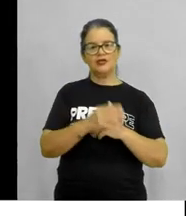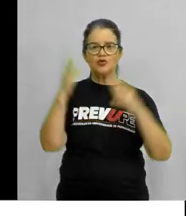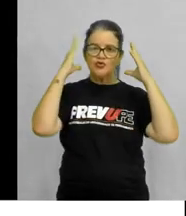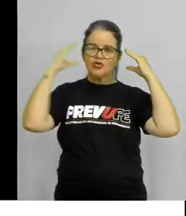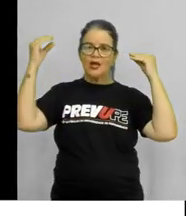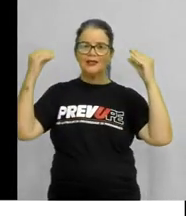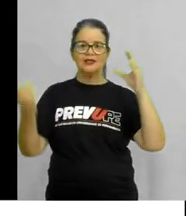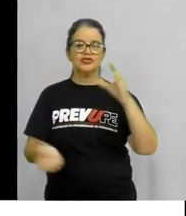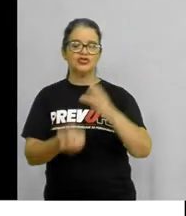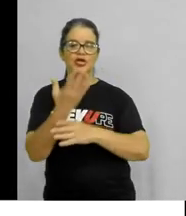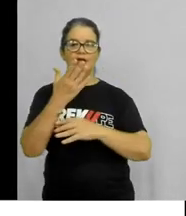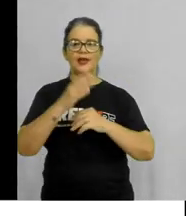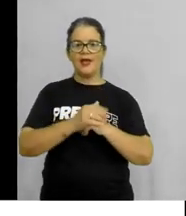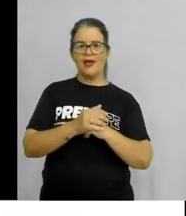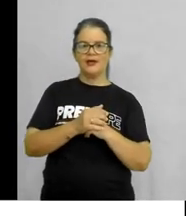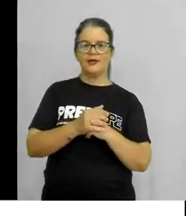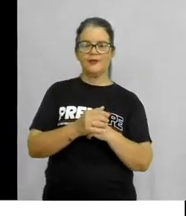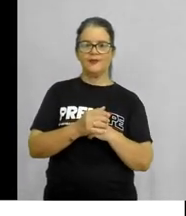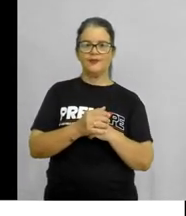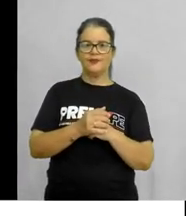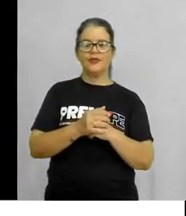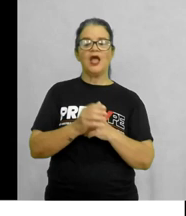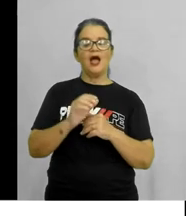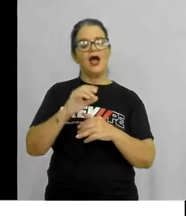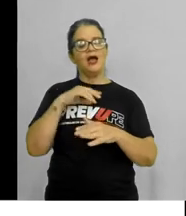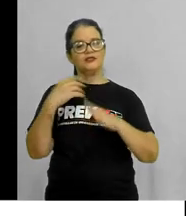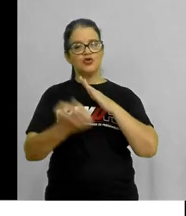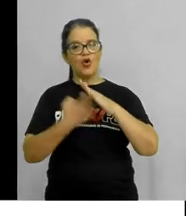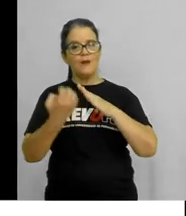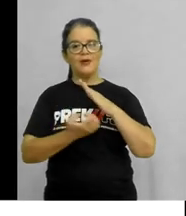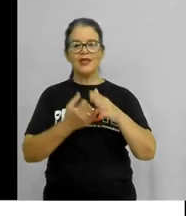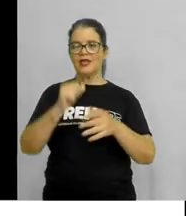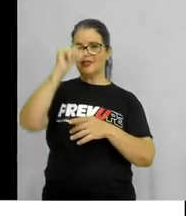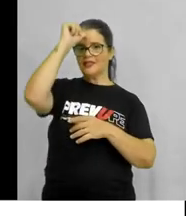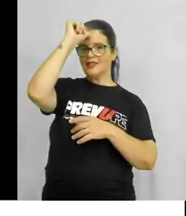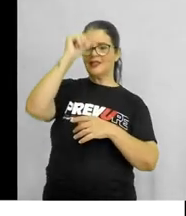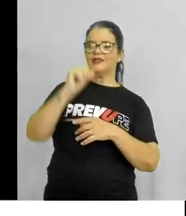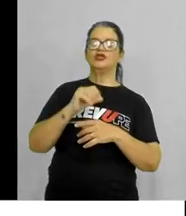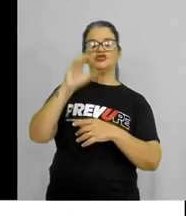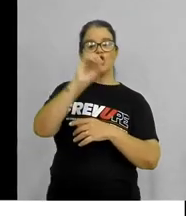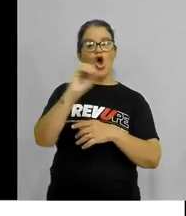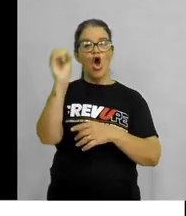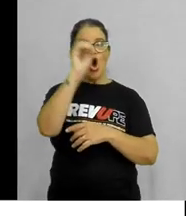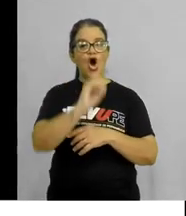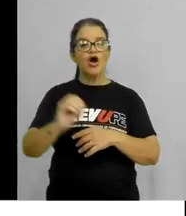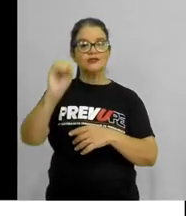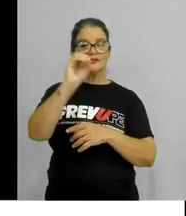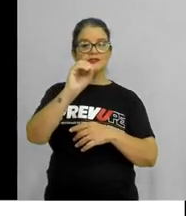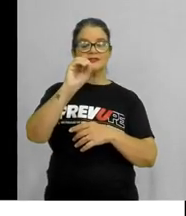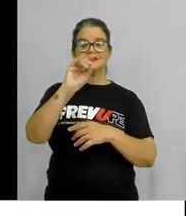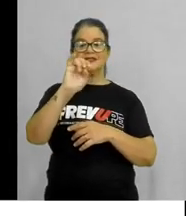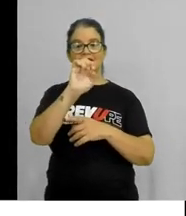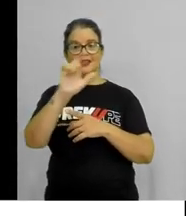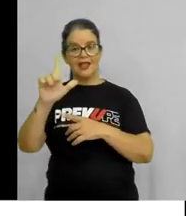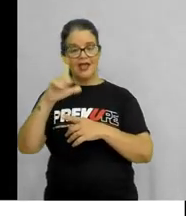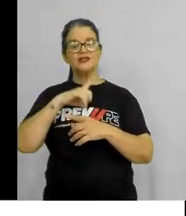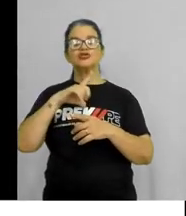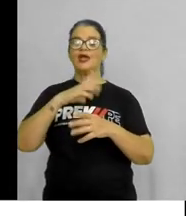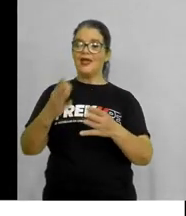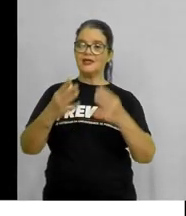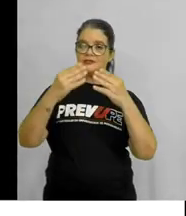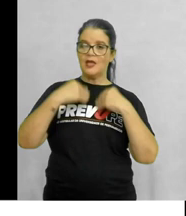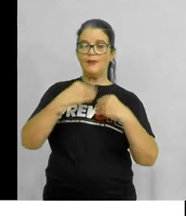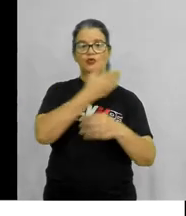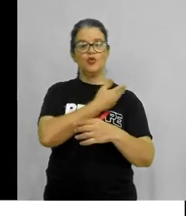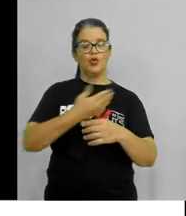holandes criaram as compas das Índias ocidentais né que recebeu